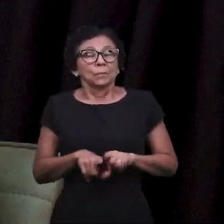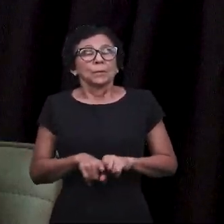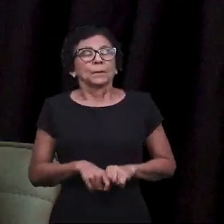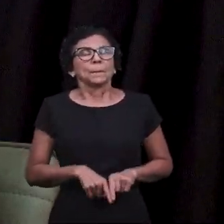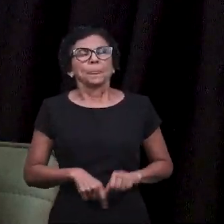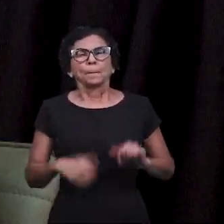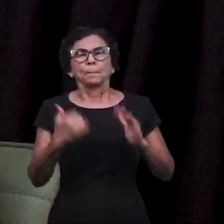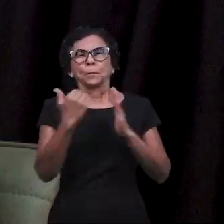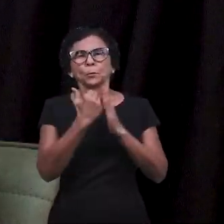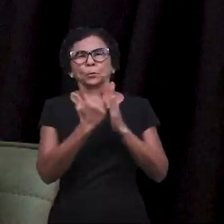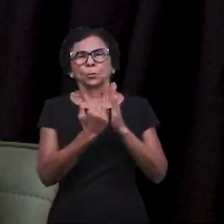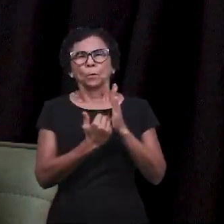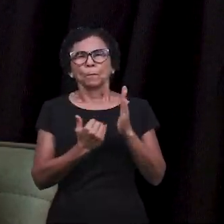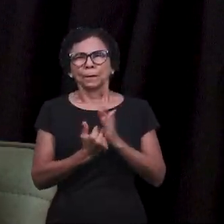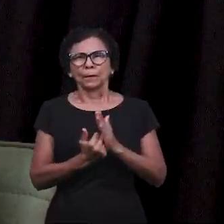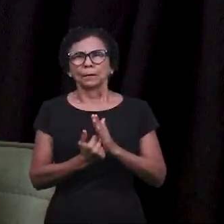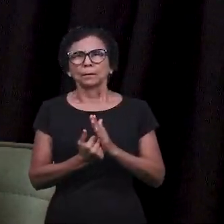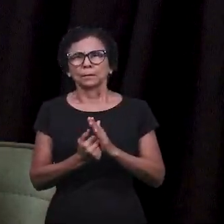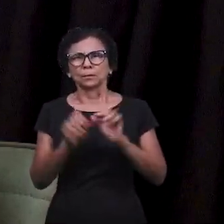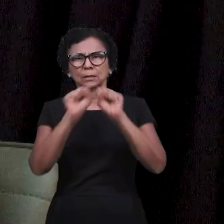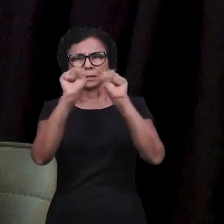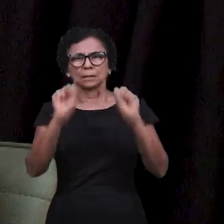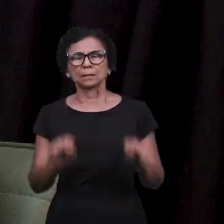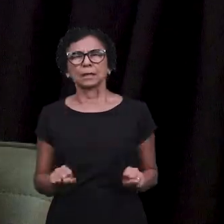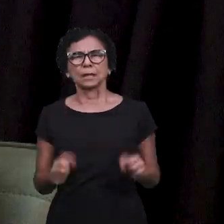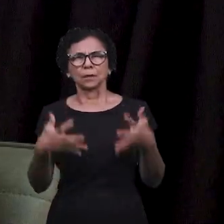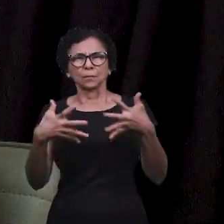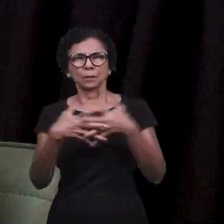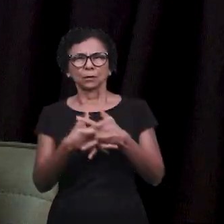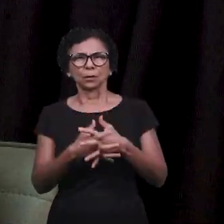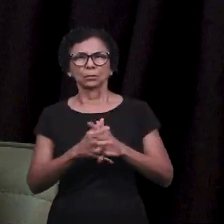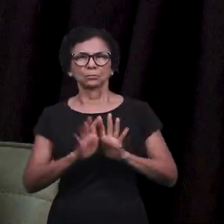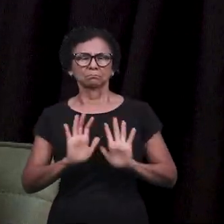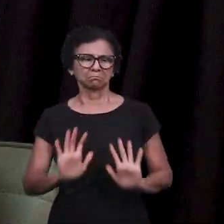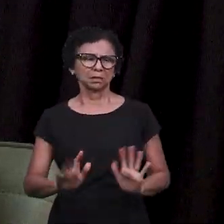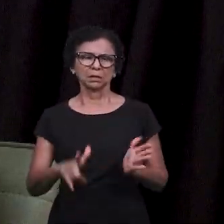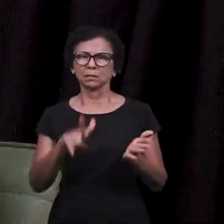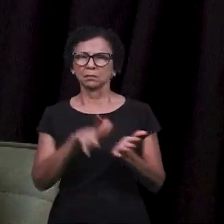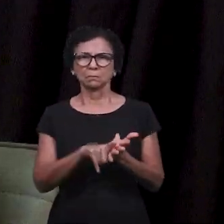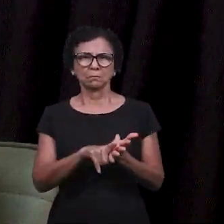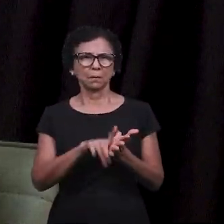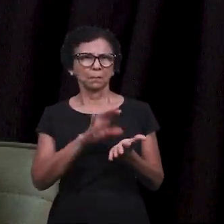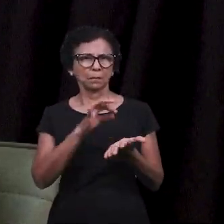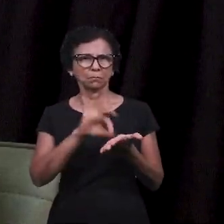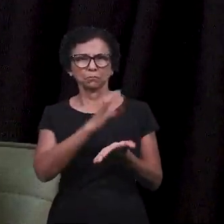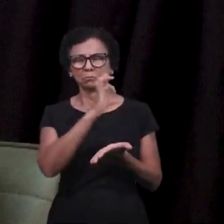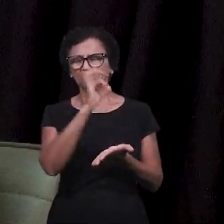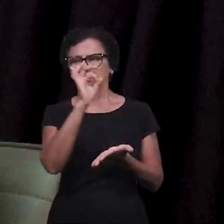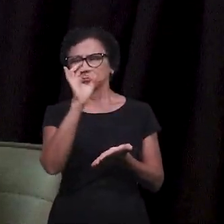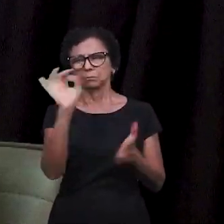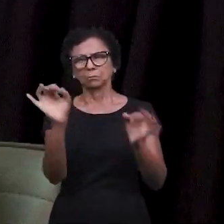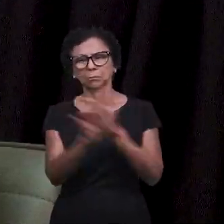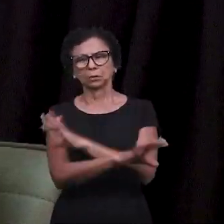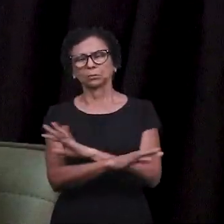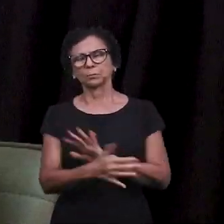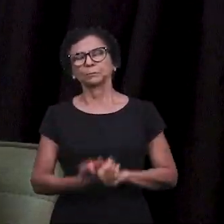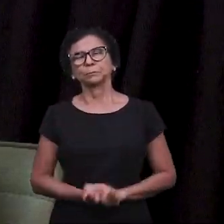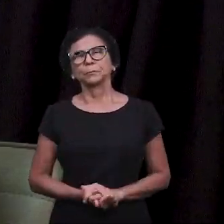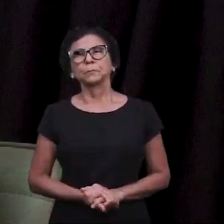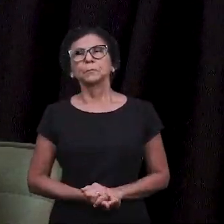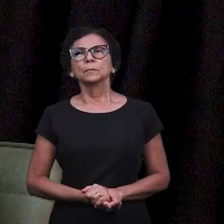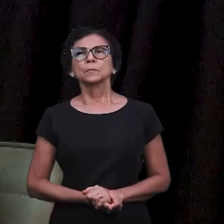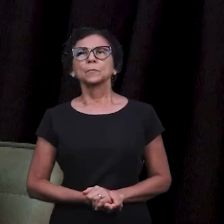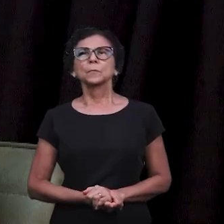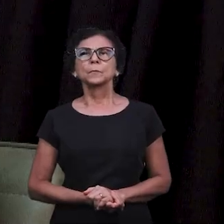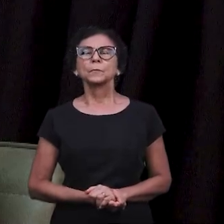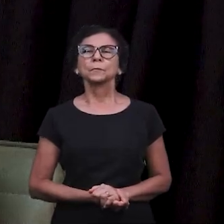muito programa de compliance apenas cosmético ou no papel. Então Isso há muito que avançar, né? Certamente. A gente tem trabalhado